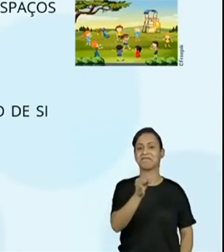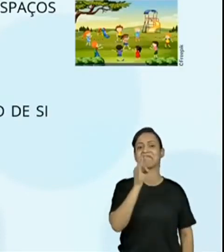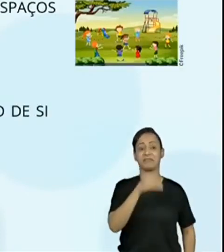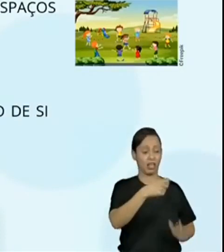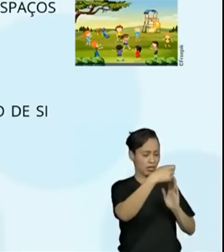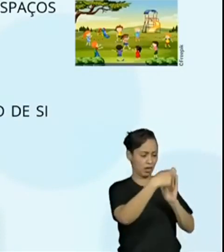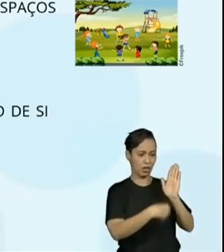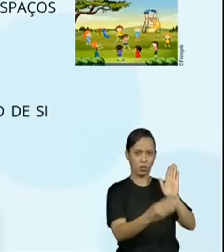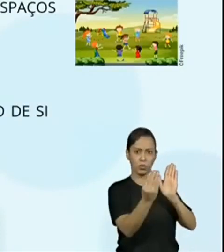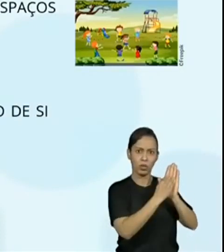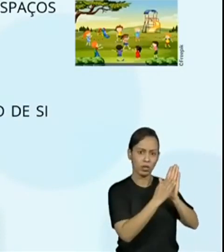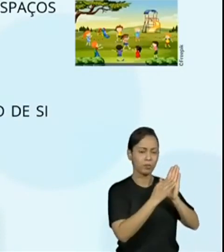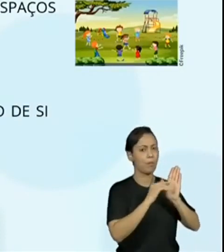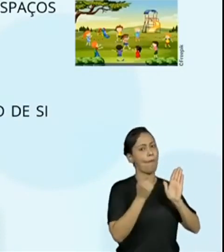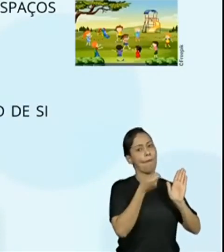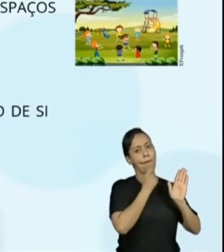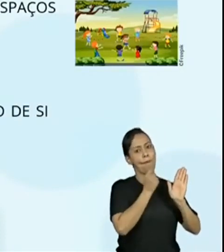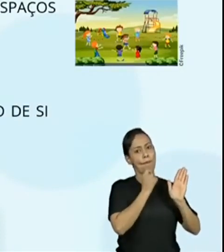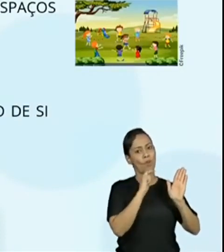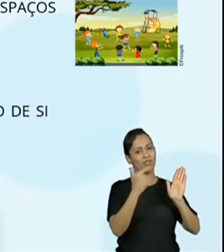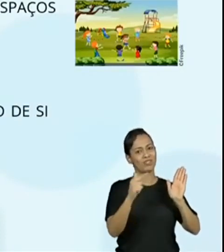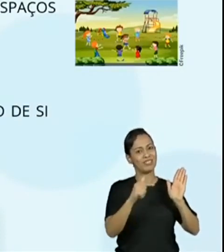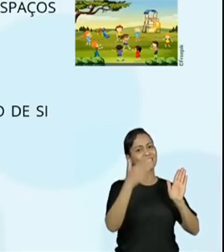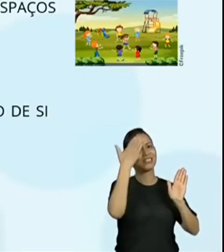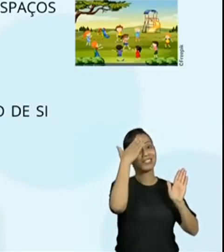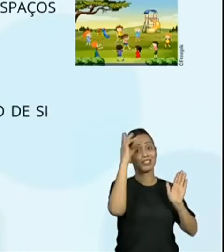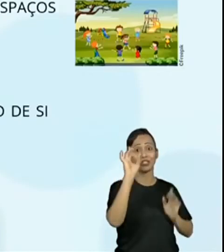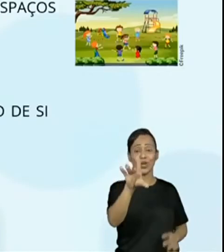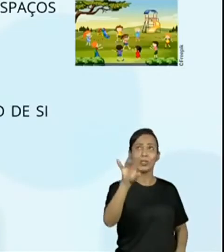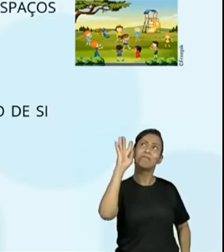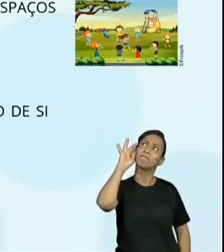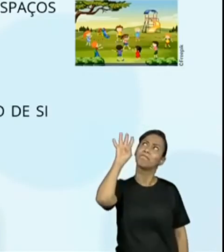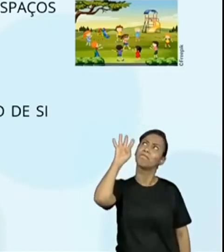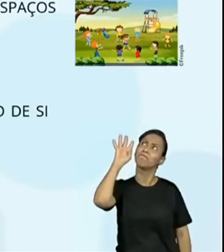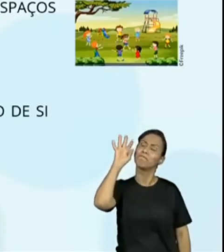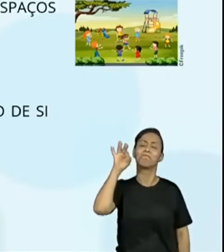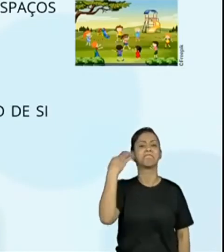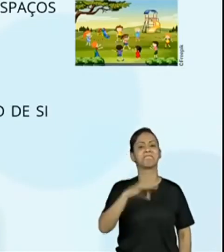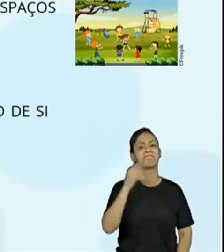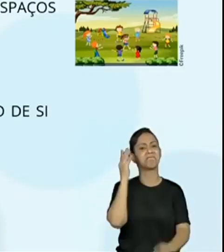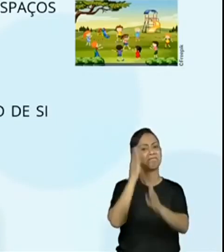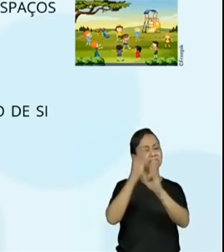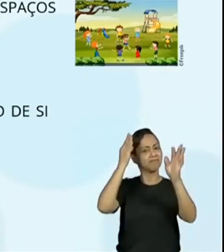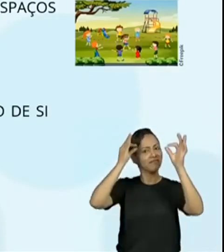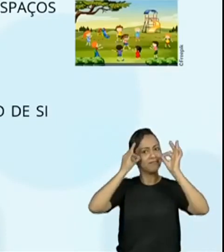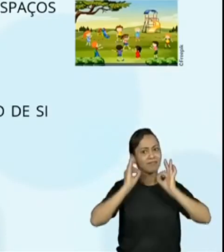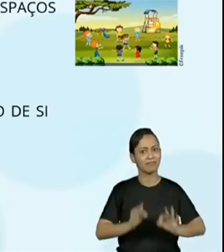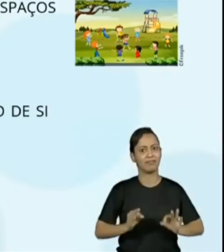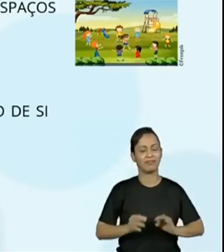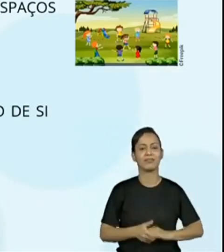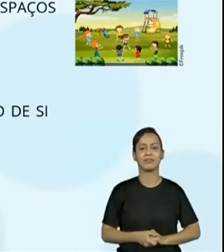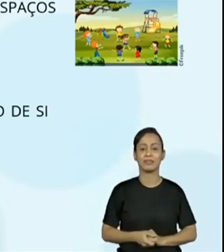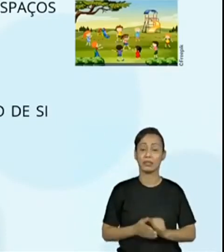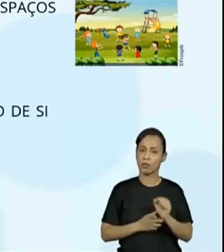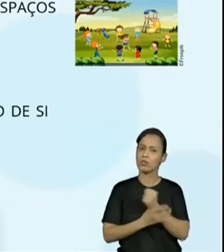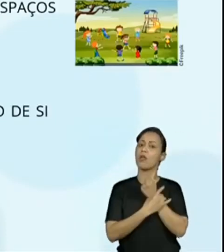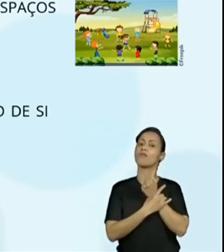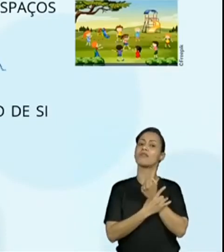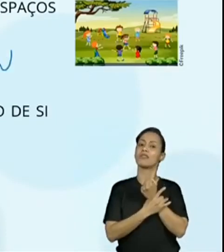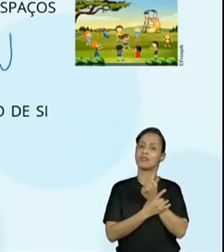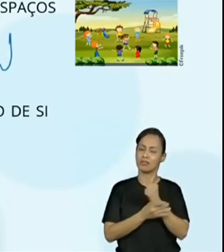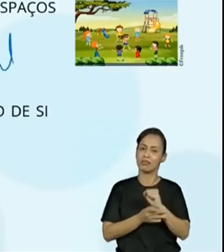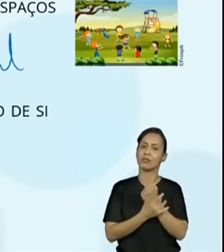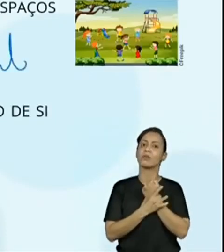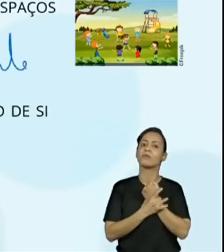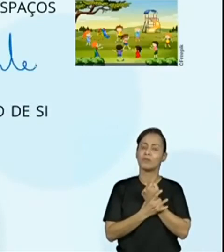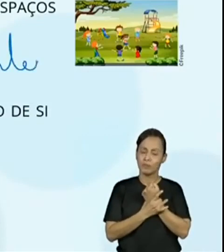gente consegue construir essa informação. Exatamente. Evitar acidentes. Então, aí está falando sobre a segurança, para que